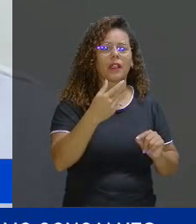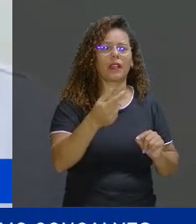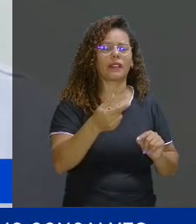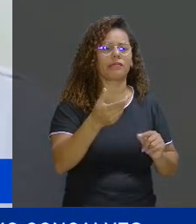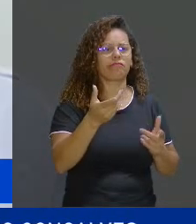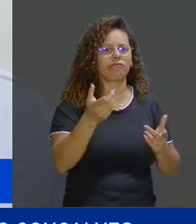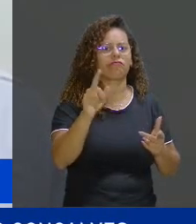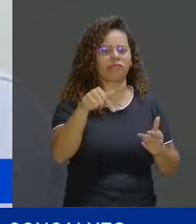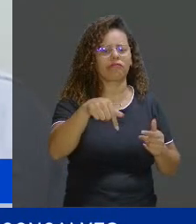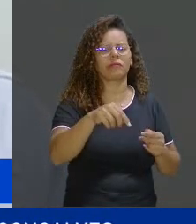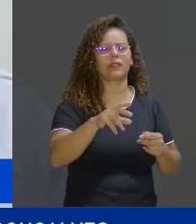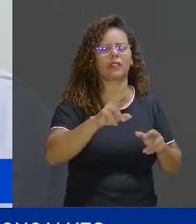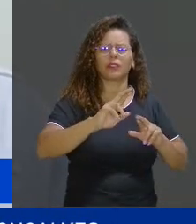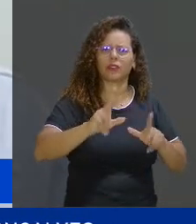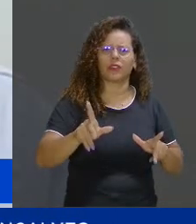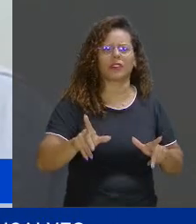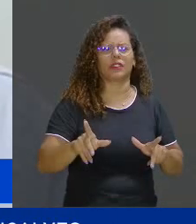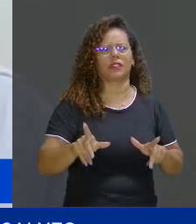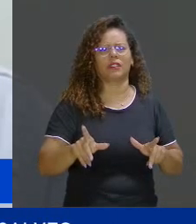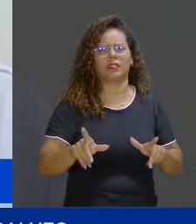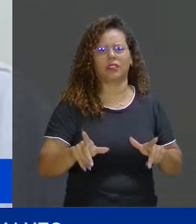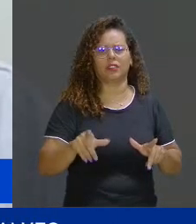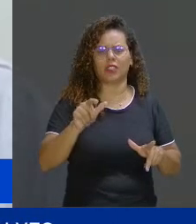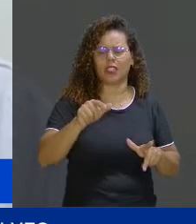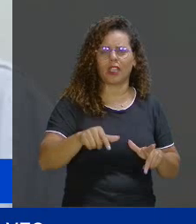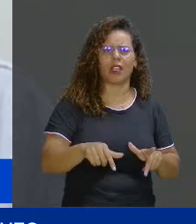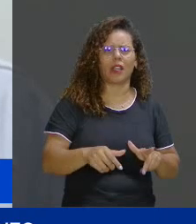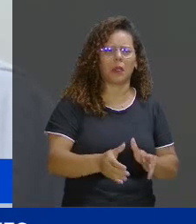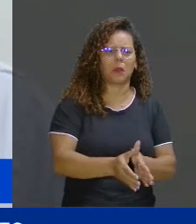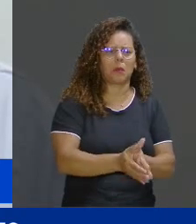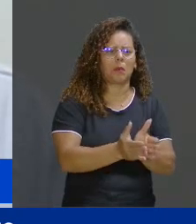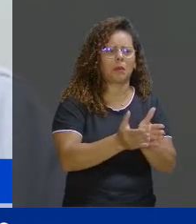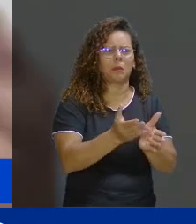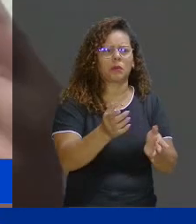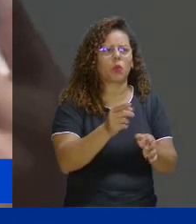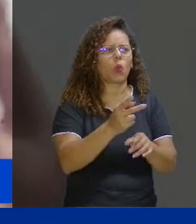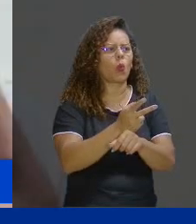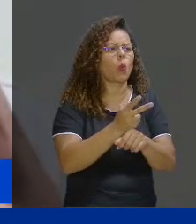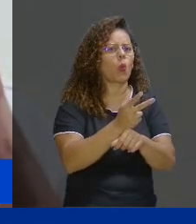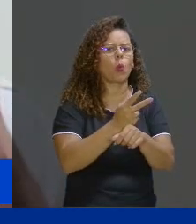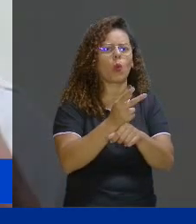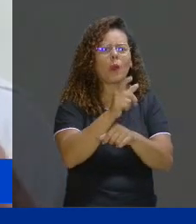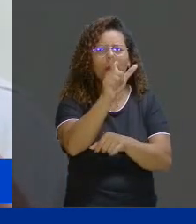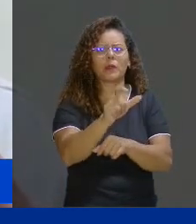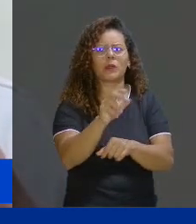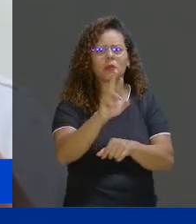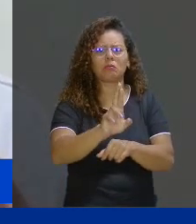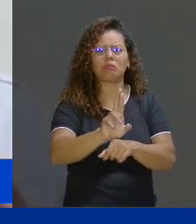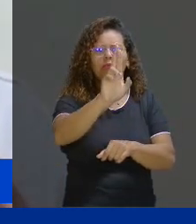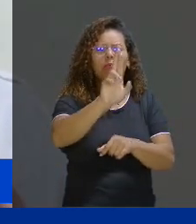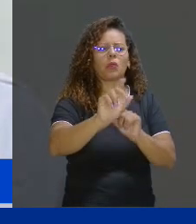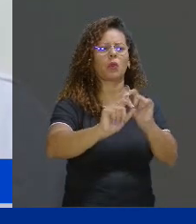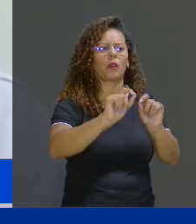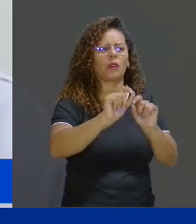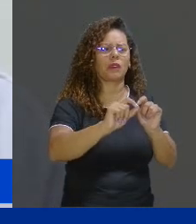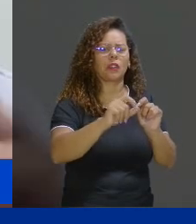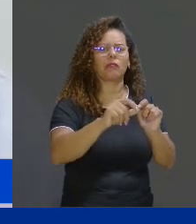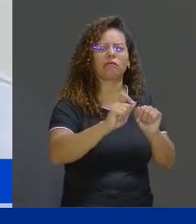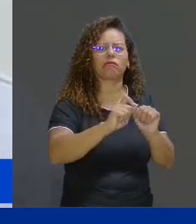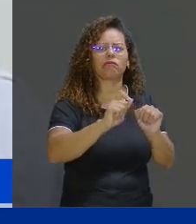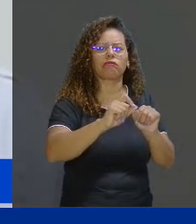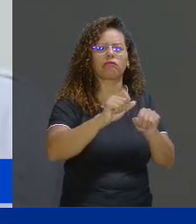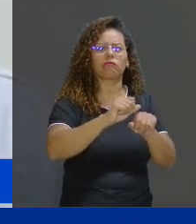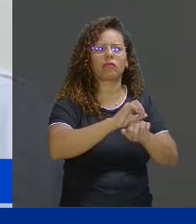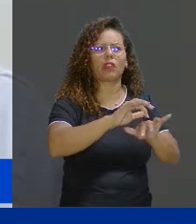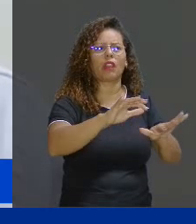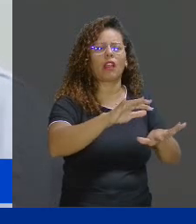obra. Durante uma campanha eleitoral, os candidatos eles disputam o mesmo gerente de rede social. Assim como